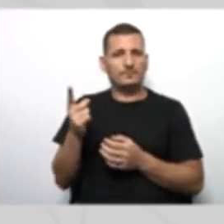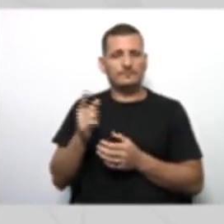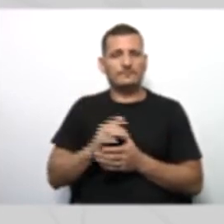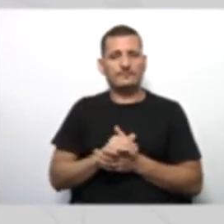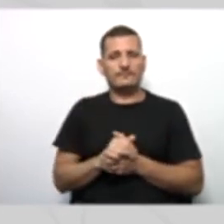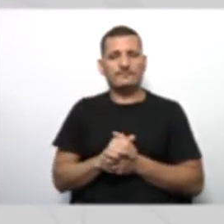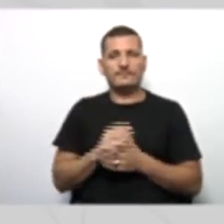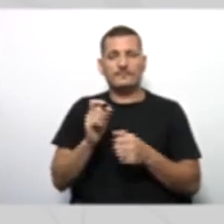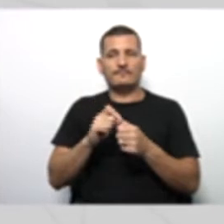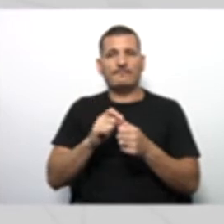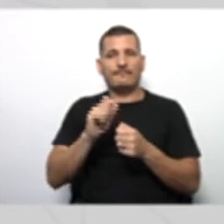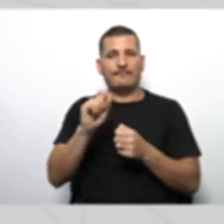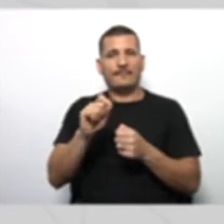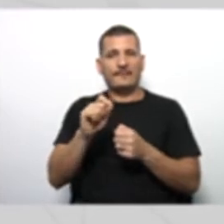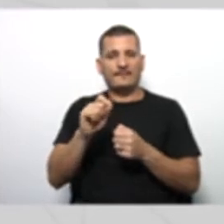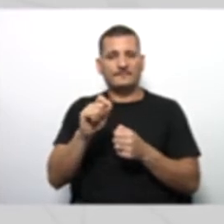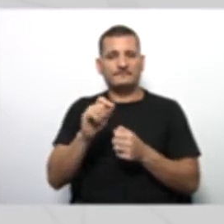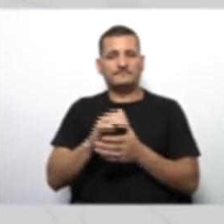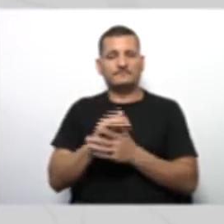do tempo, categorias